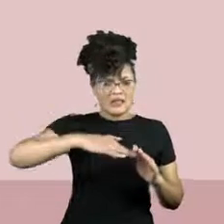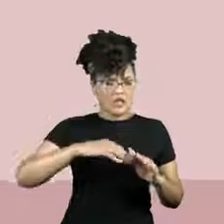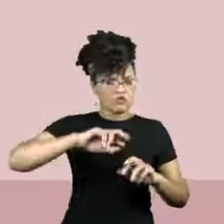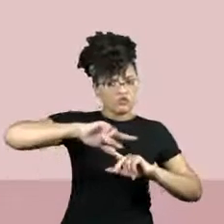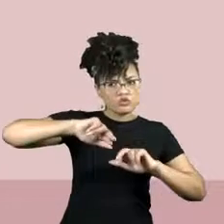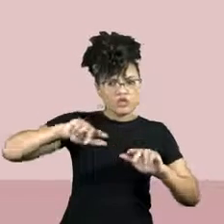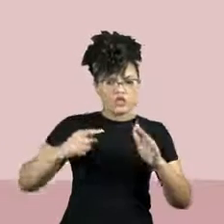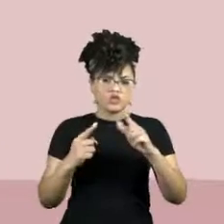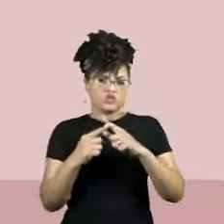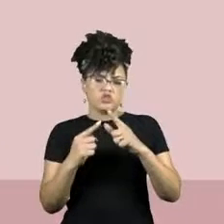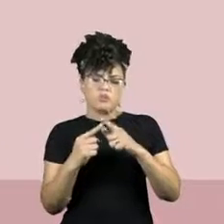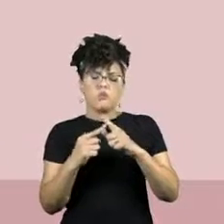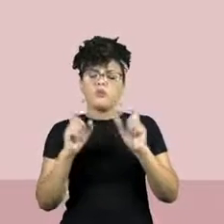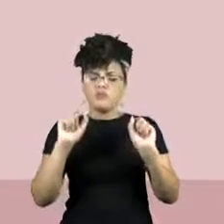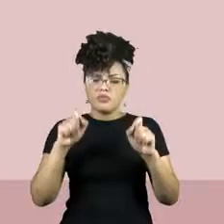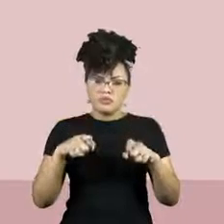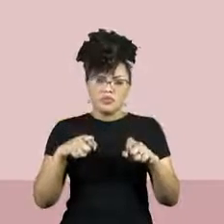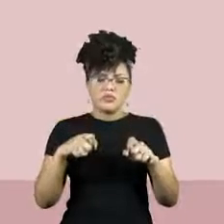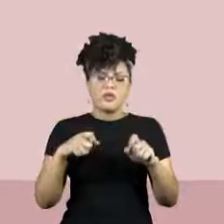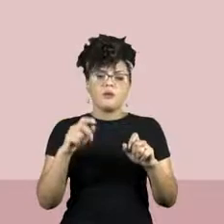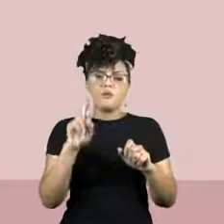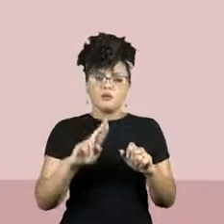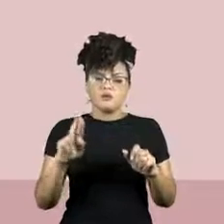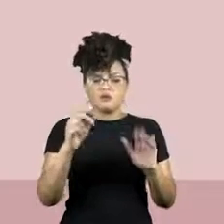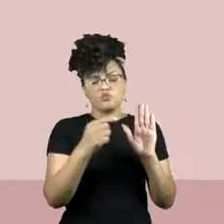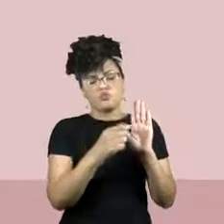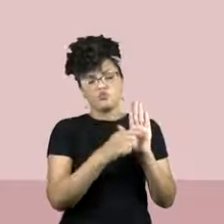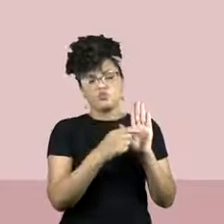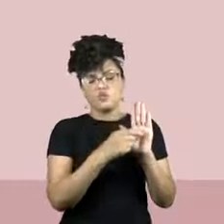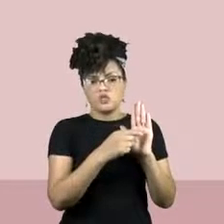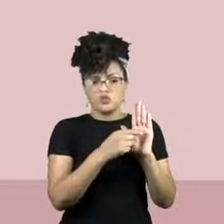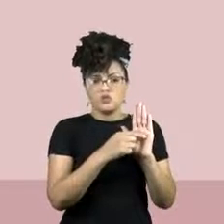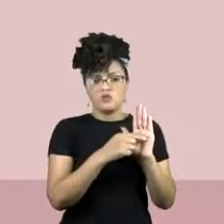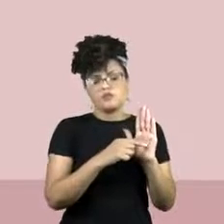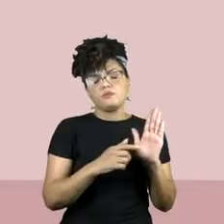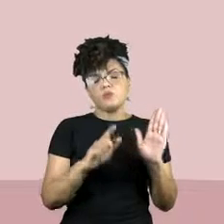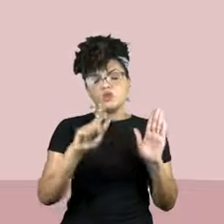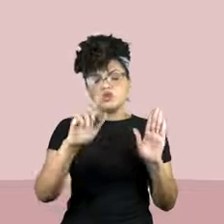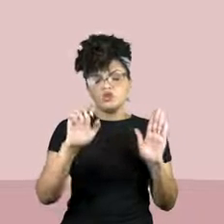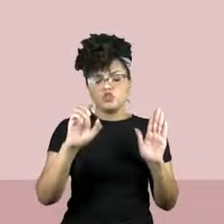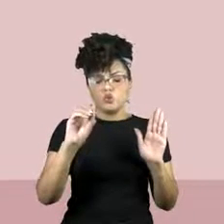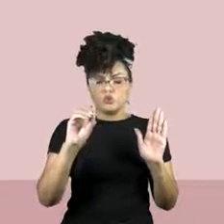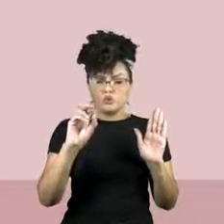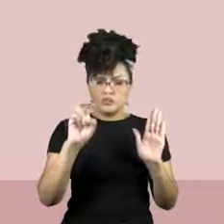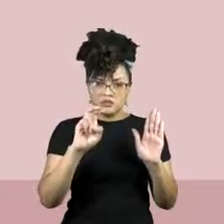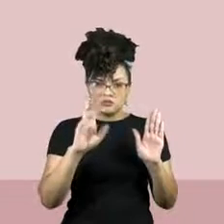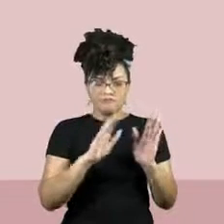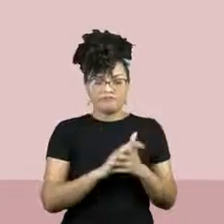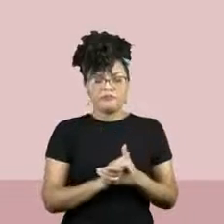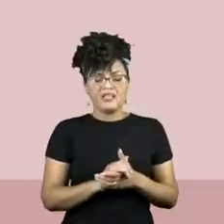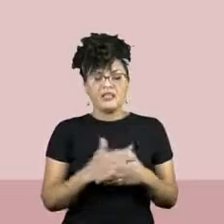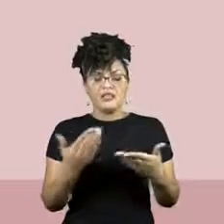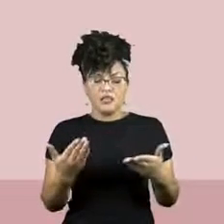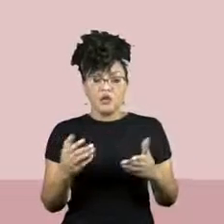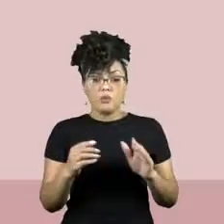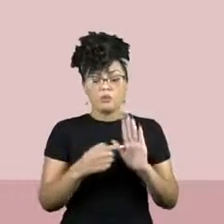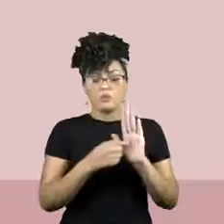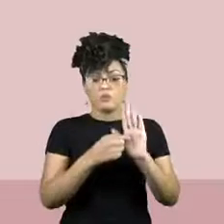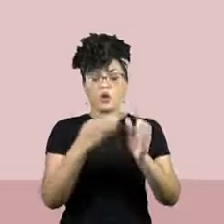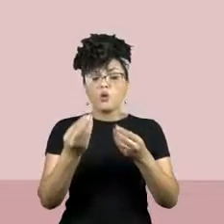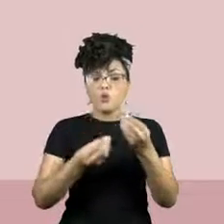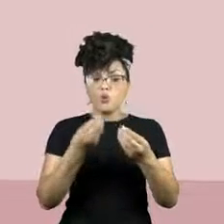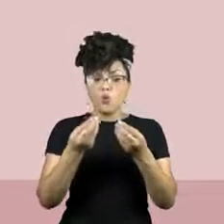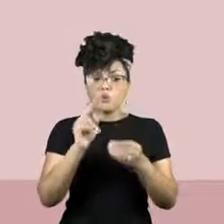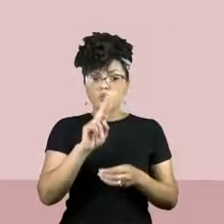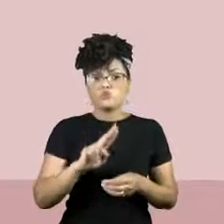pode ser aplicado esse tipo de solução. Tá? Aqui eu vou mostrar para vocês como vocês vão operar um tipo de programa desse.